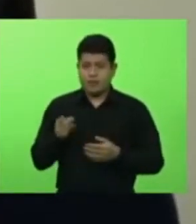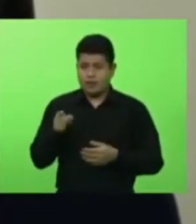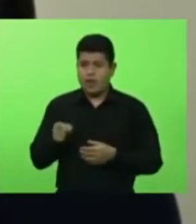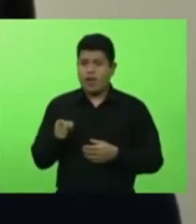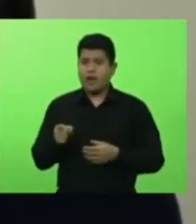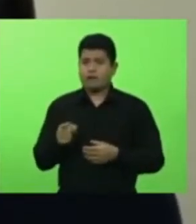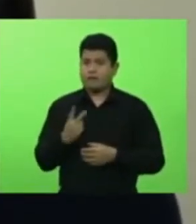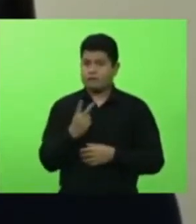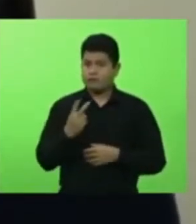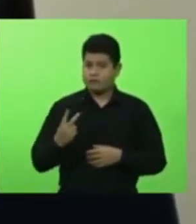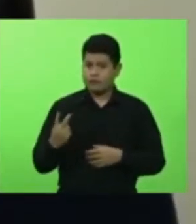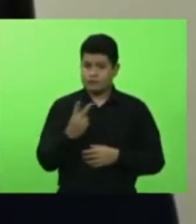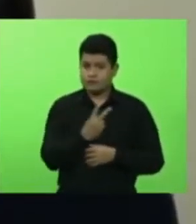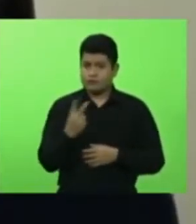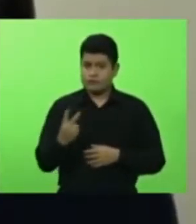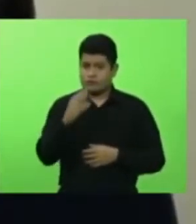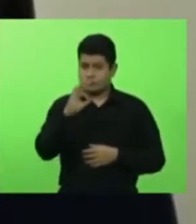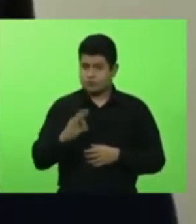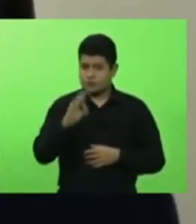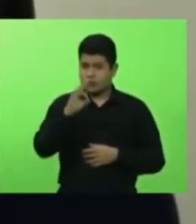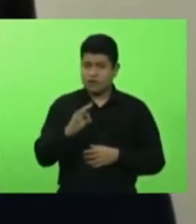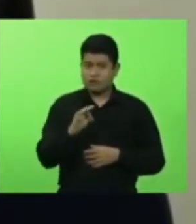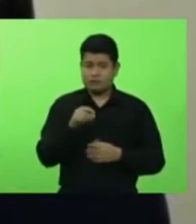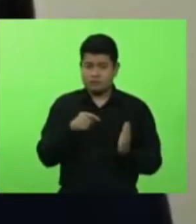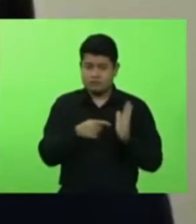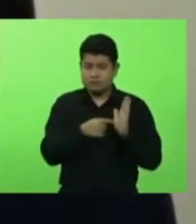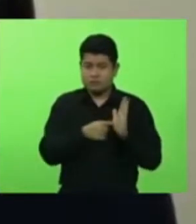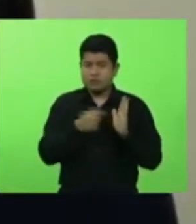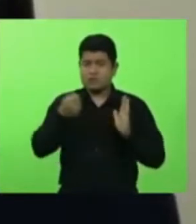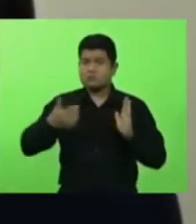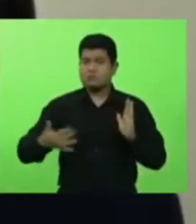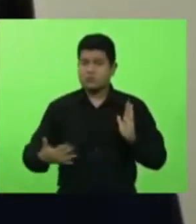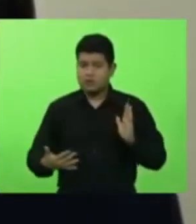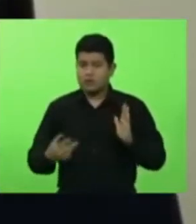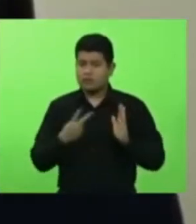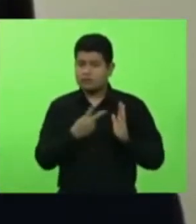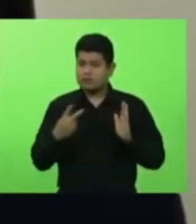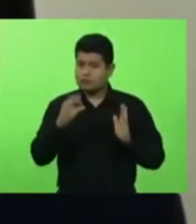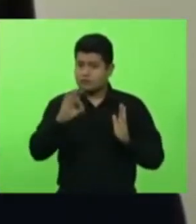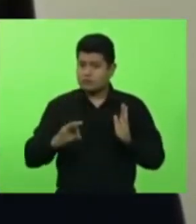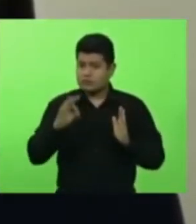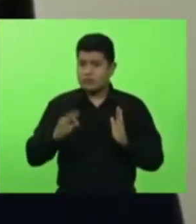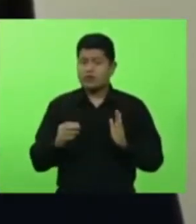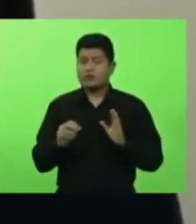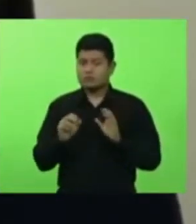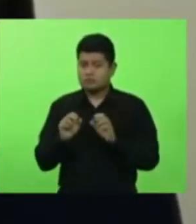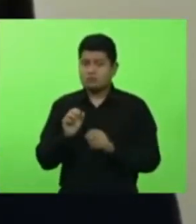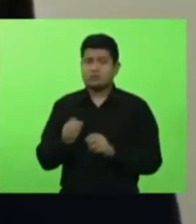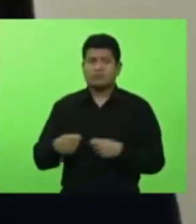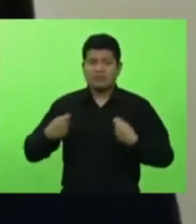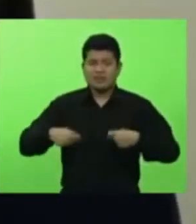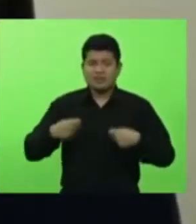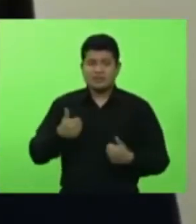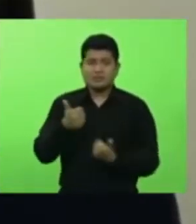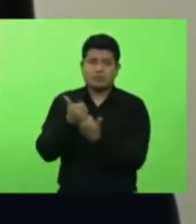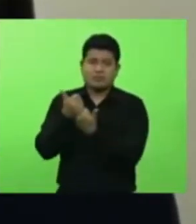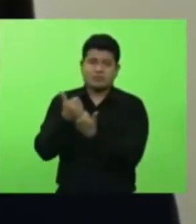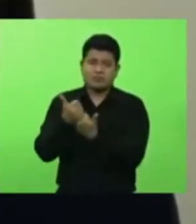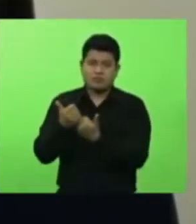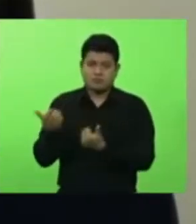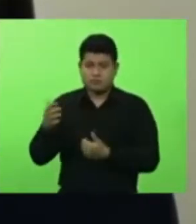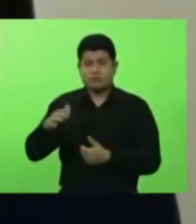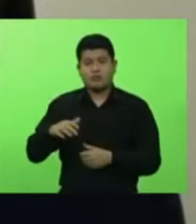% da população de Santa Catarina. Alunos que estão matriculados nas 1.270 escolas